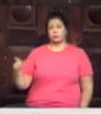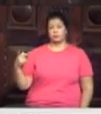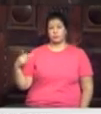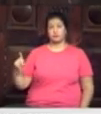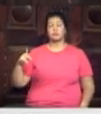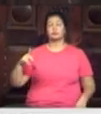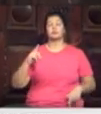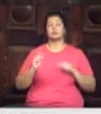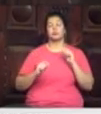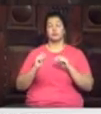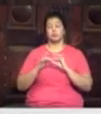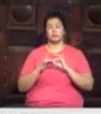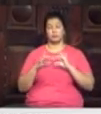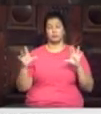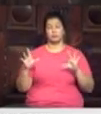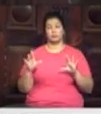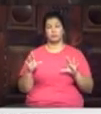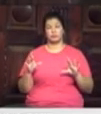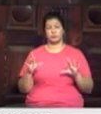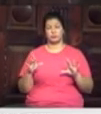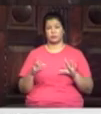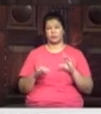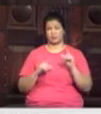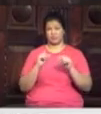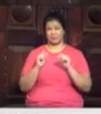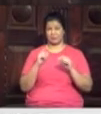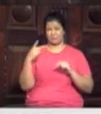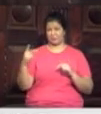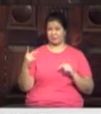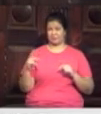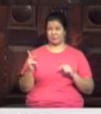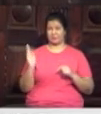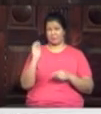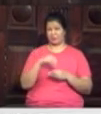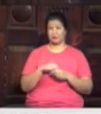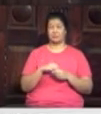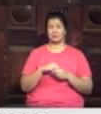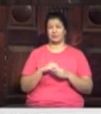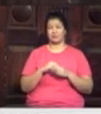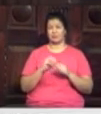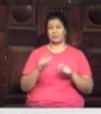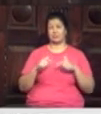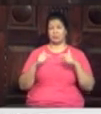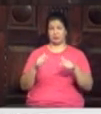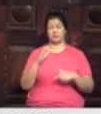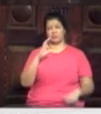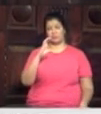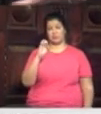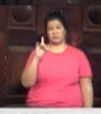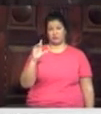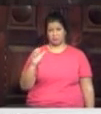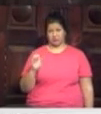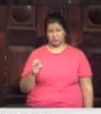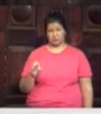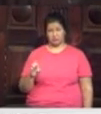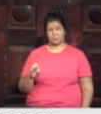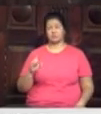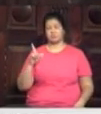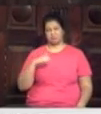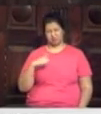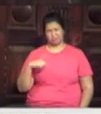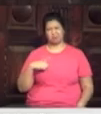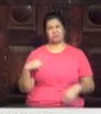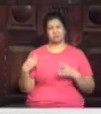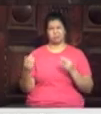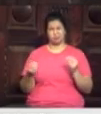autoriza a alienação da integralidade das ações da SEDAE. Há ilegalidades